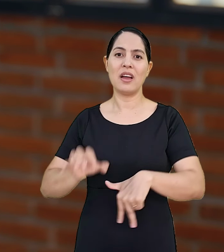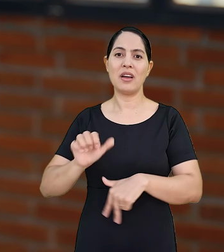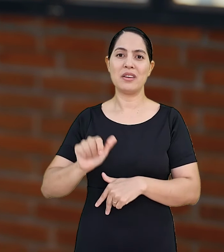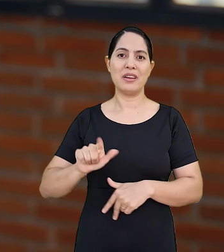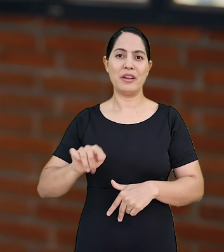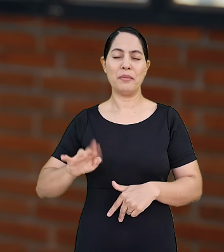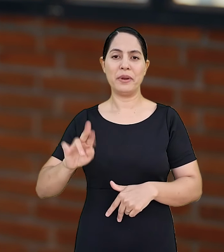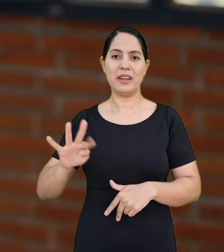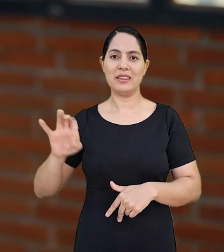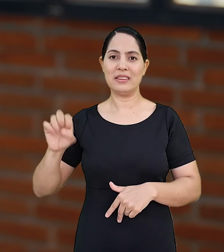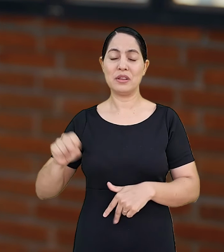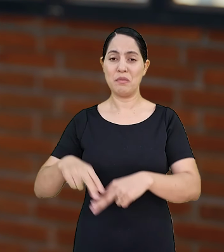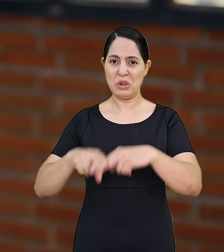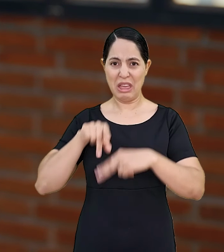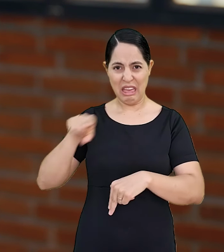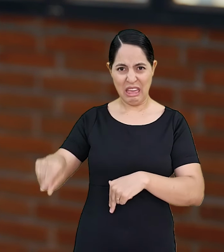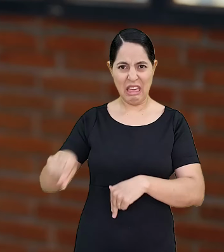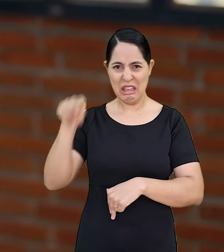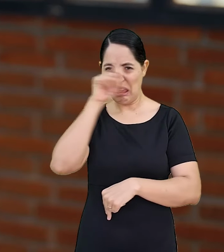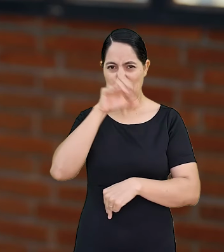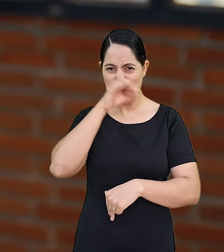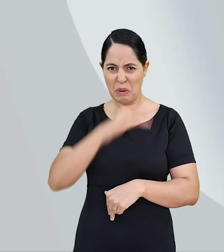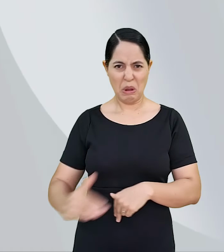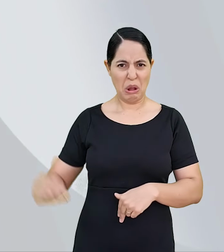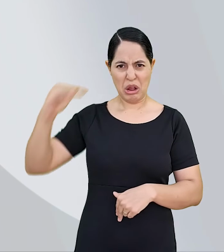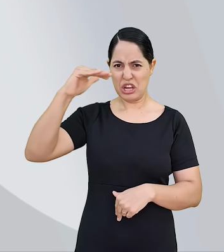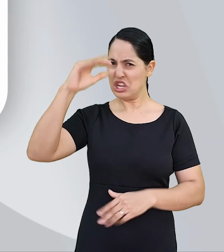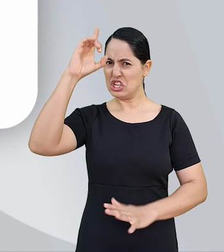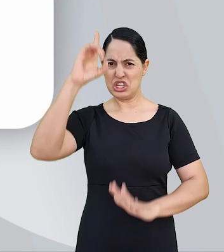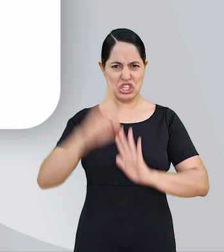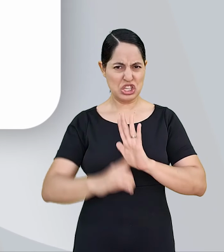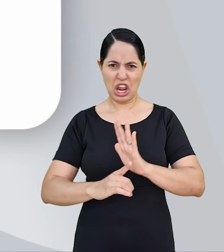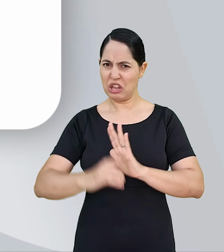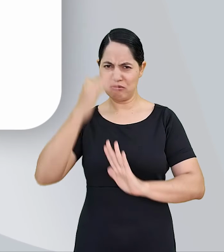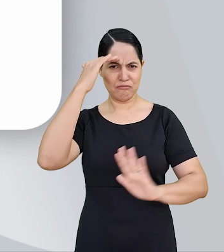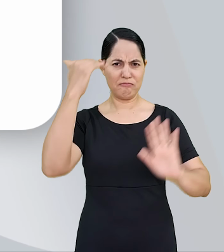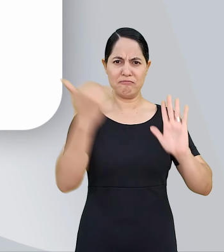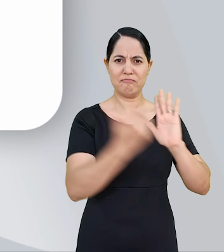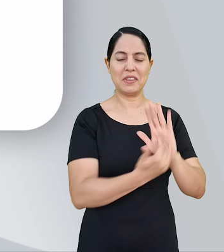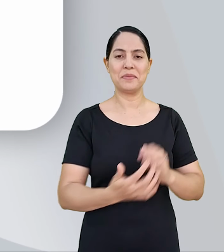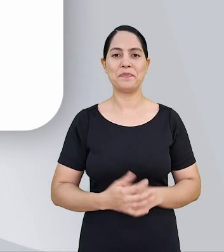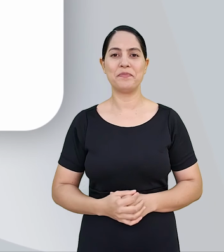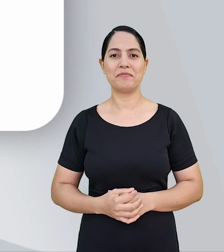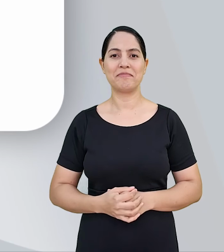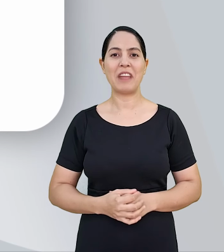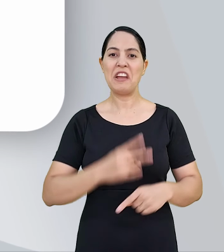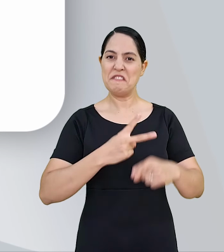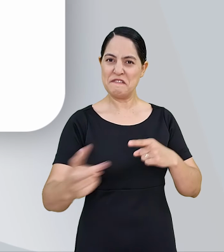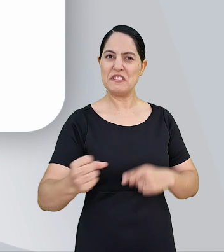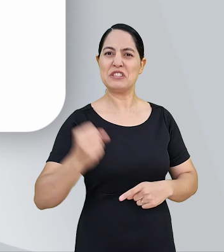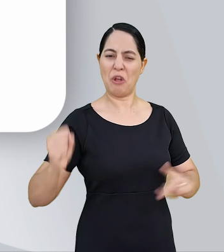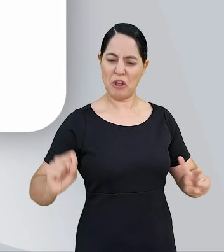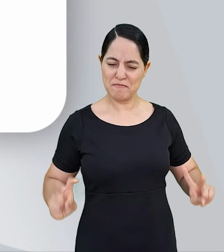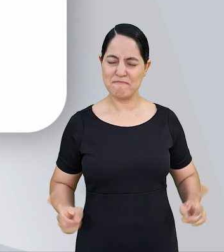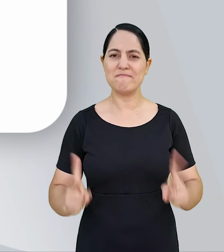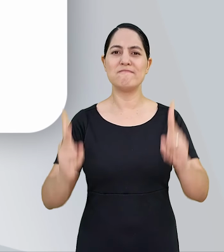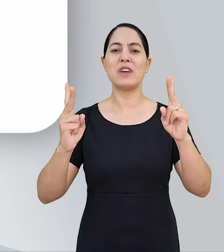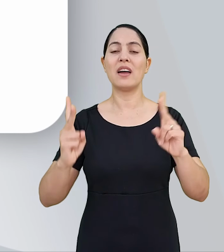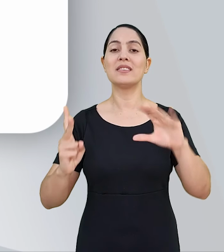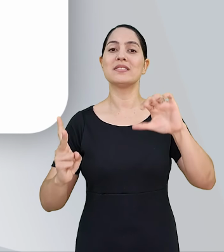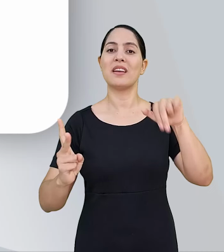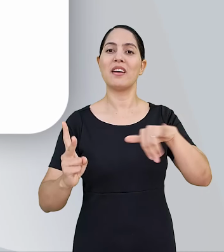de autoridade e restrições das prerrogativas. Vitória! Foi assim que a OAB Nacional considerou a decisão do